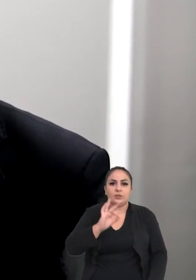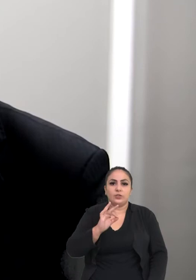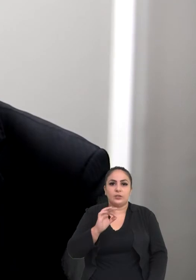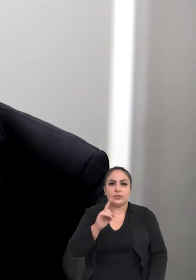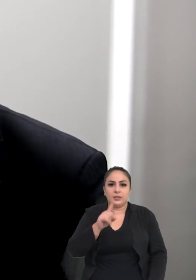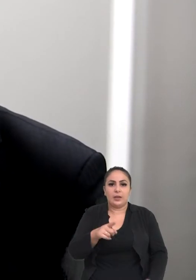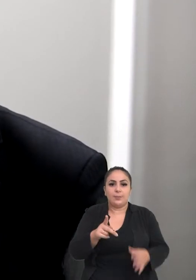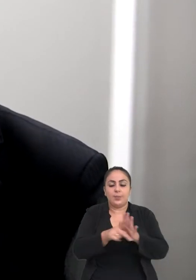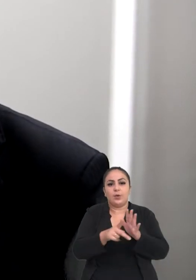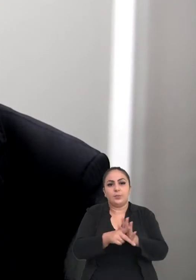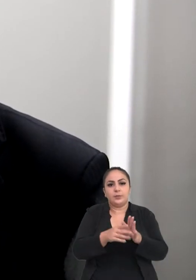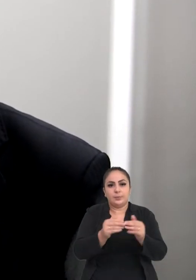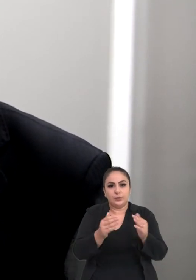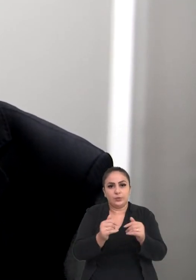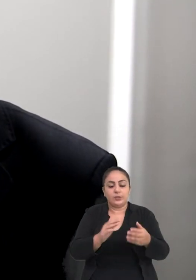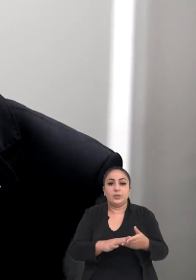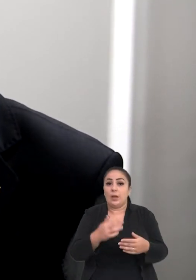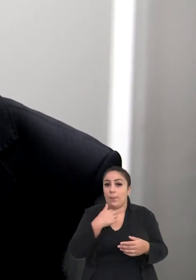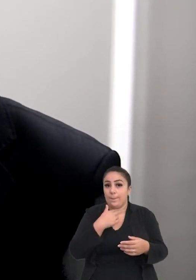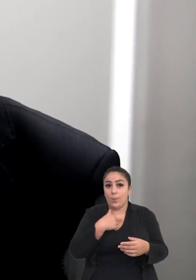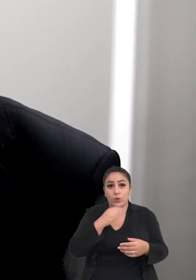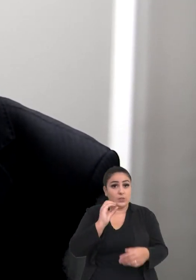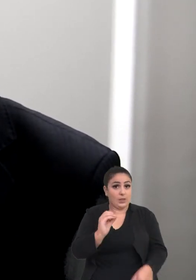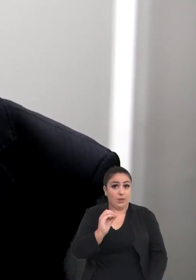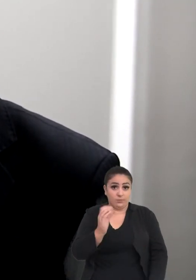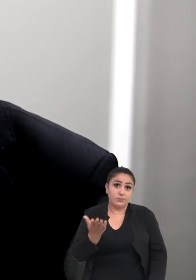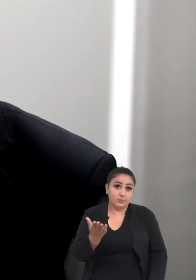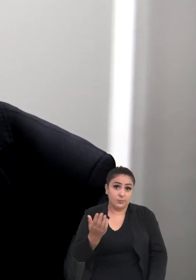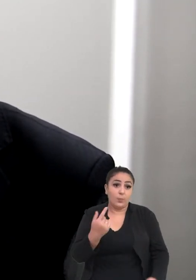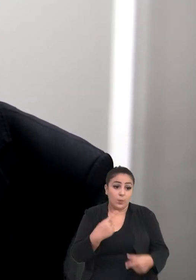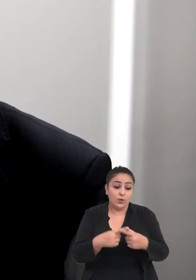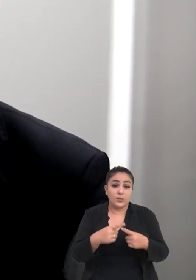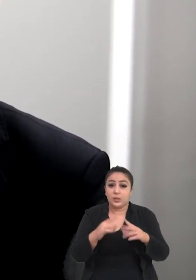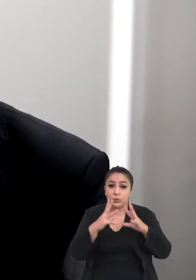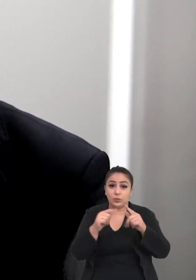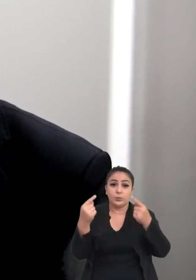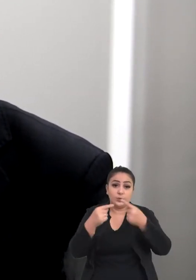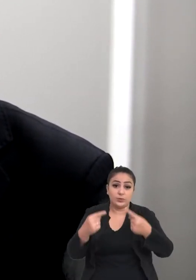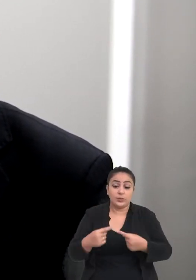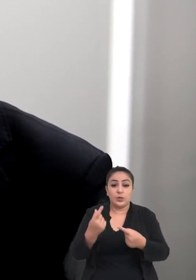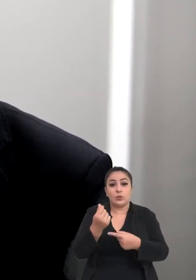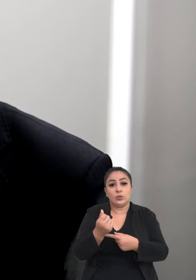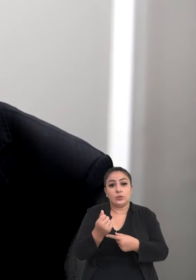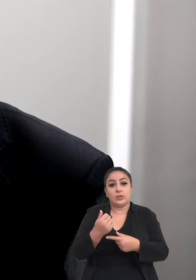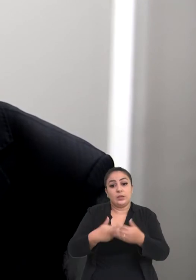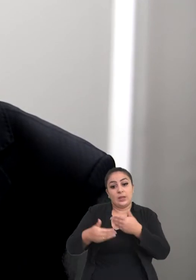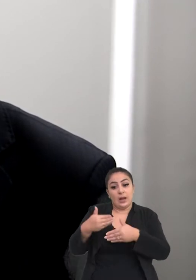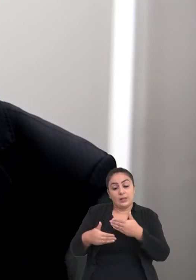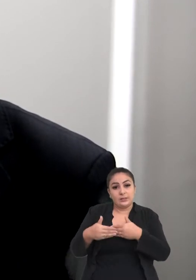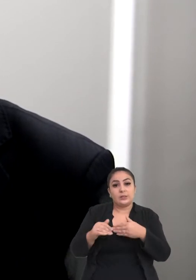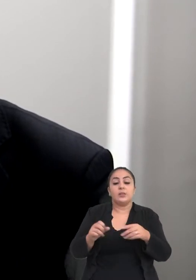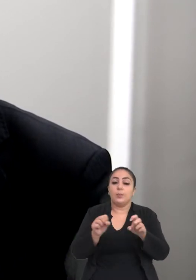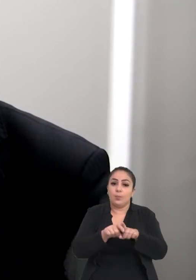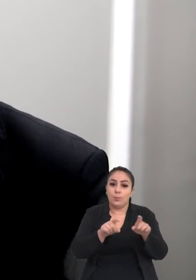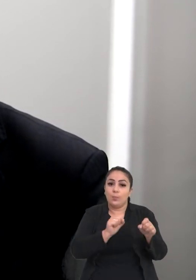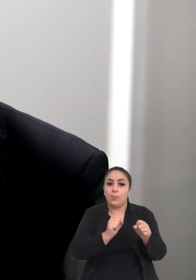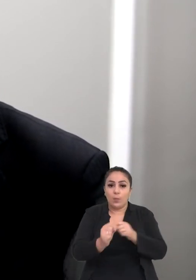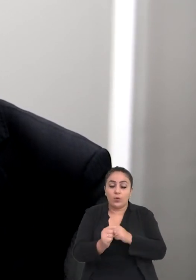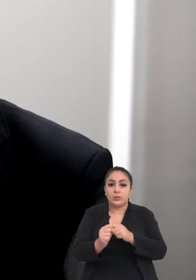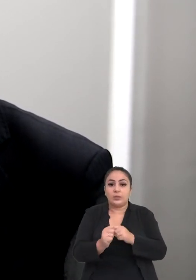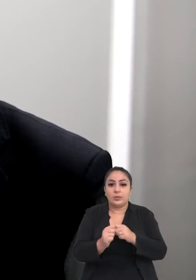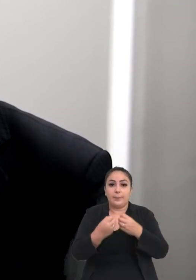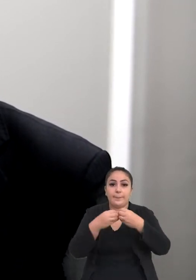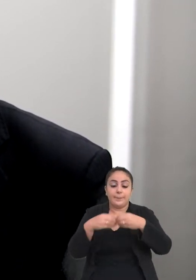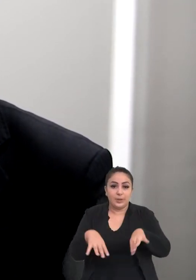taxas que são razoáveis de serem cobradas. Não podem ser zero, né? Porque há toda uma estrutura de custos por trás e isso